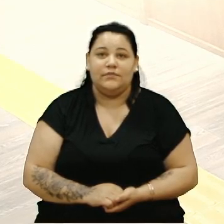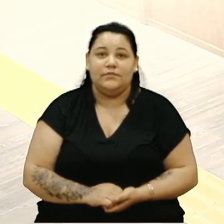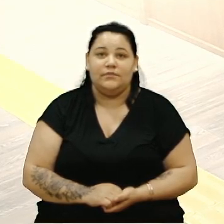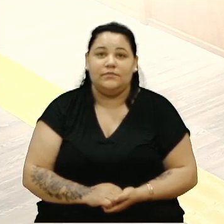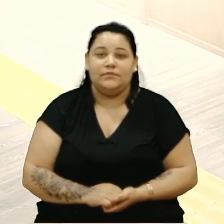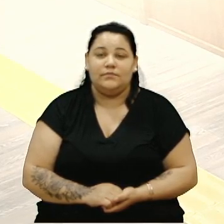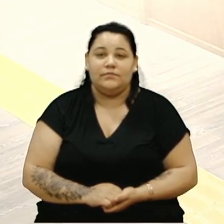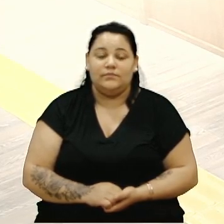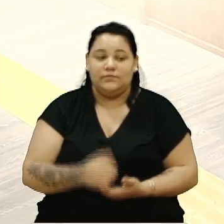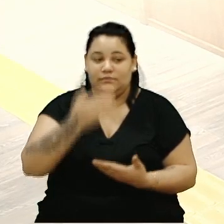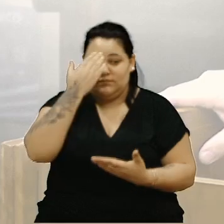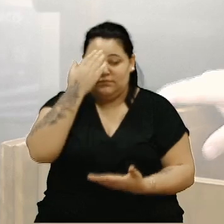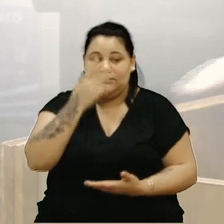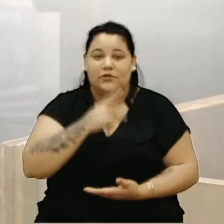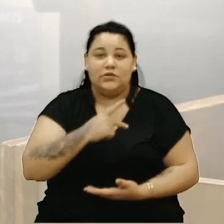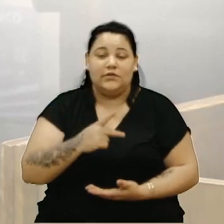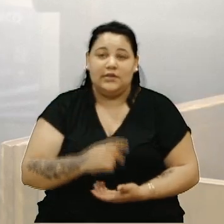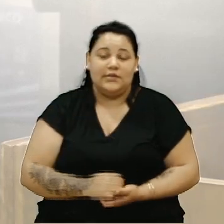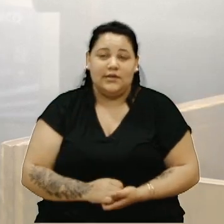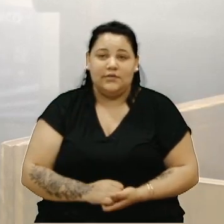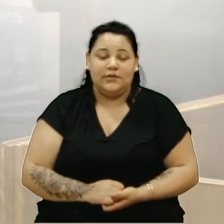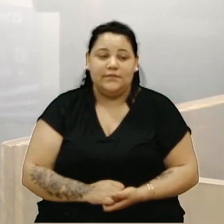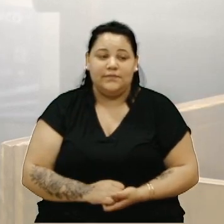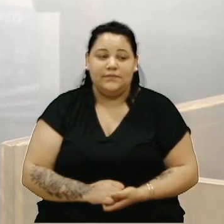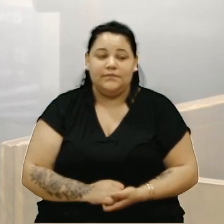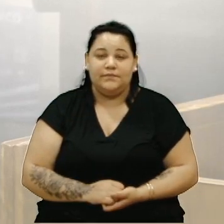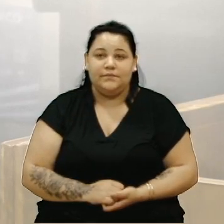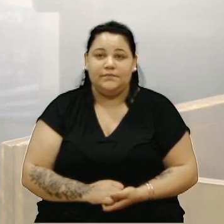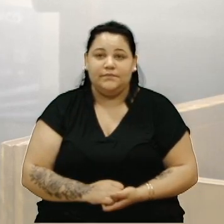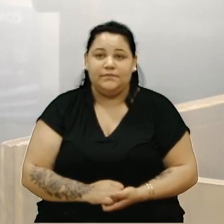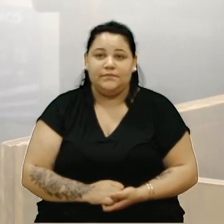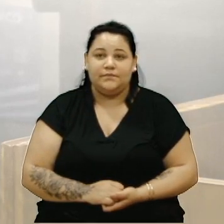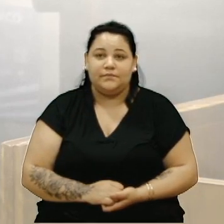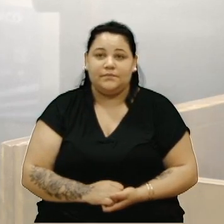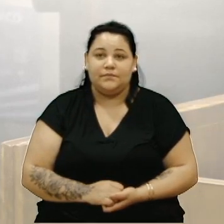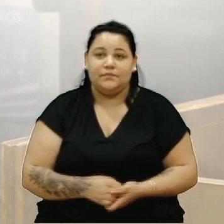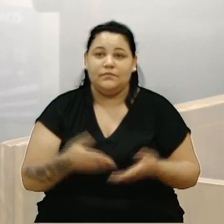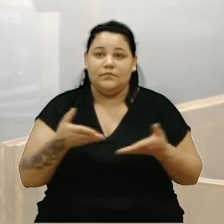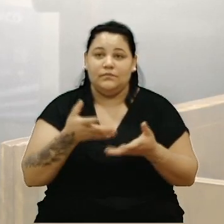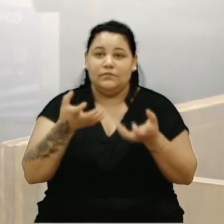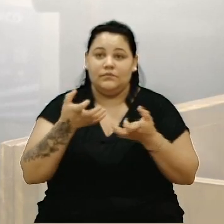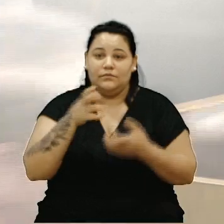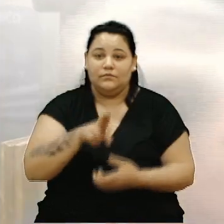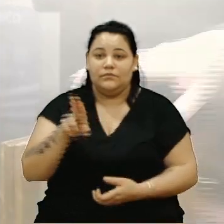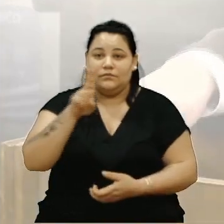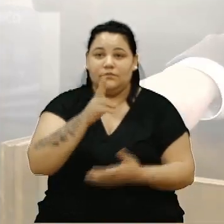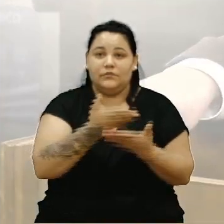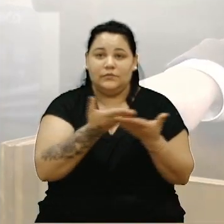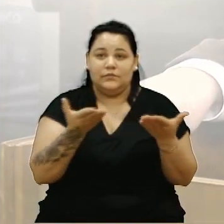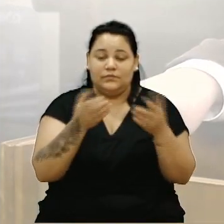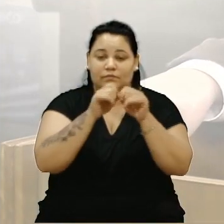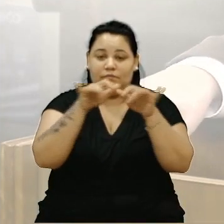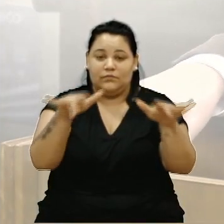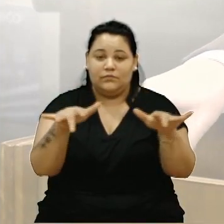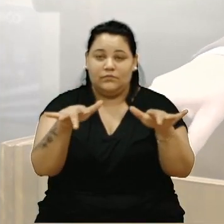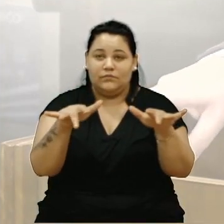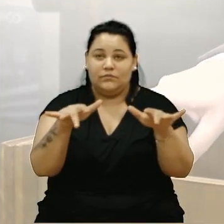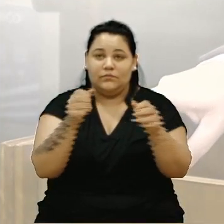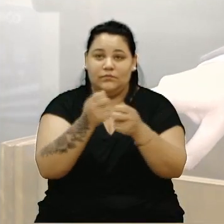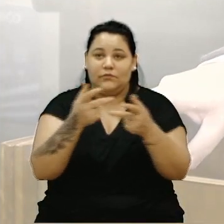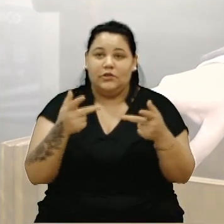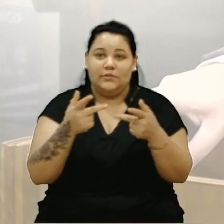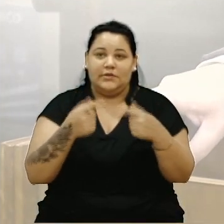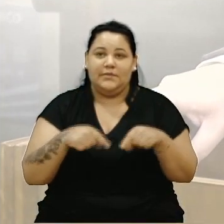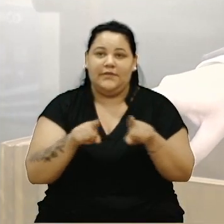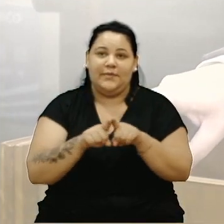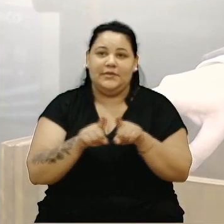Obrigado, presidente, nobres colegas. Gostaria hoje de ocupar esse espaço para reverberar um evento que aconteceu ontem aqui